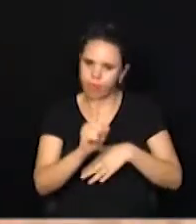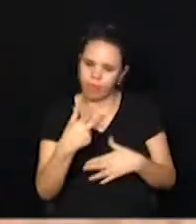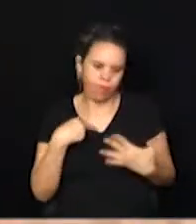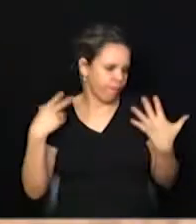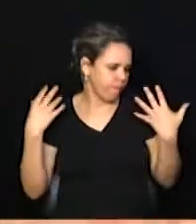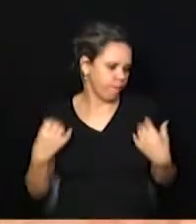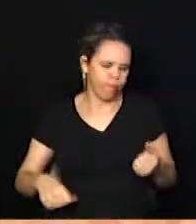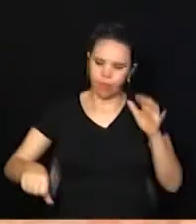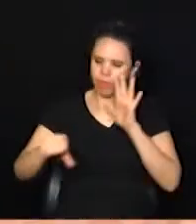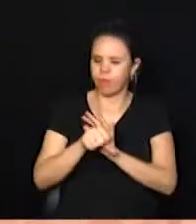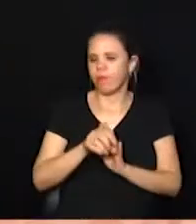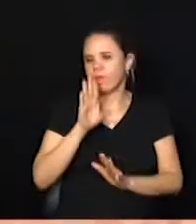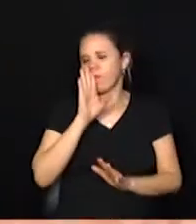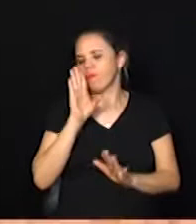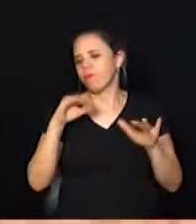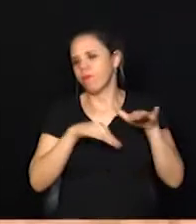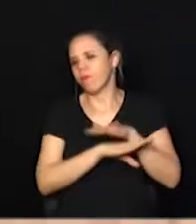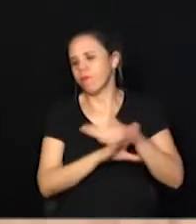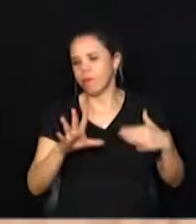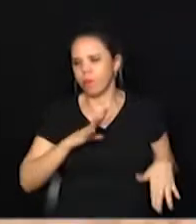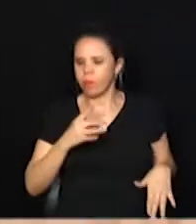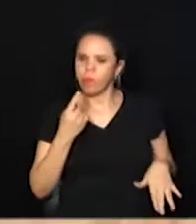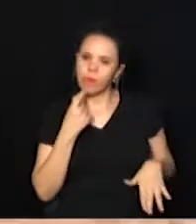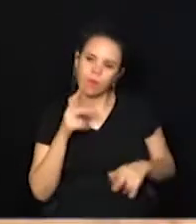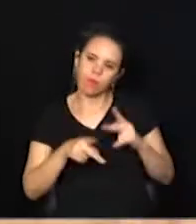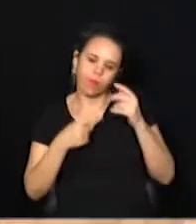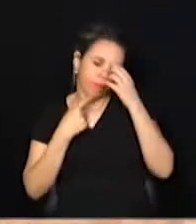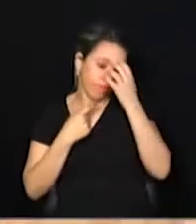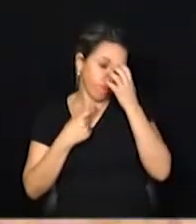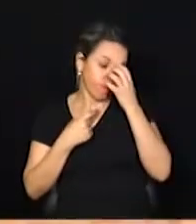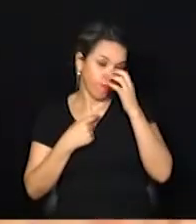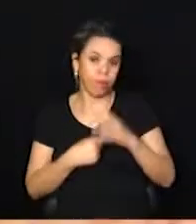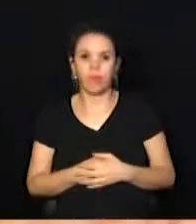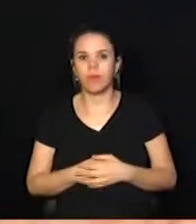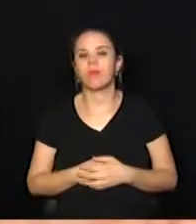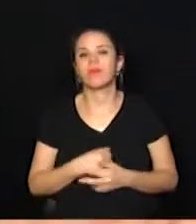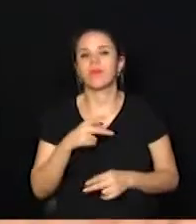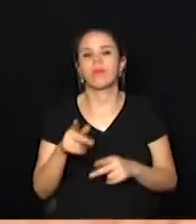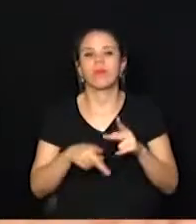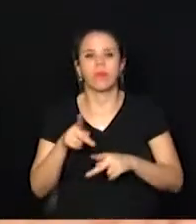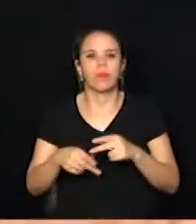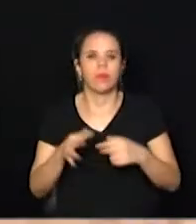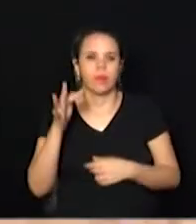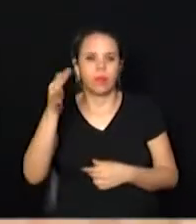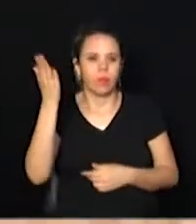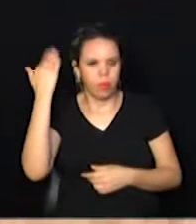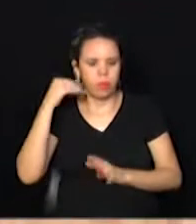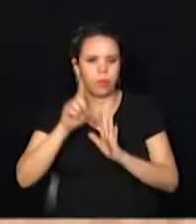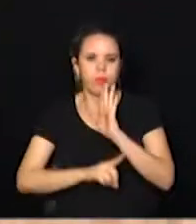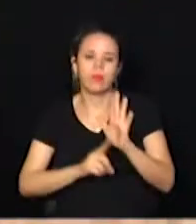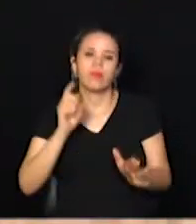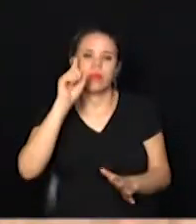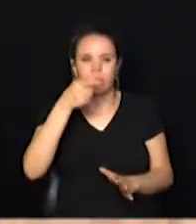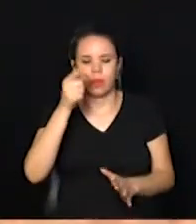que esse crime fique impune, porque a cidade de Campinas, o povo de Campinas, as próximas gerações têm o direito de saber quem mandou matar